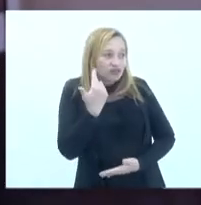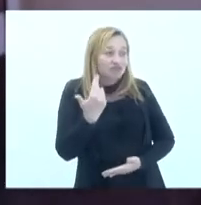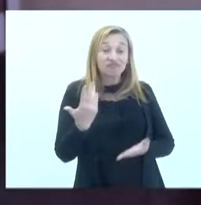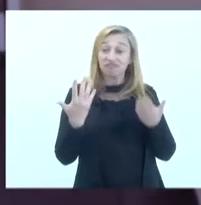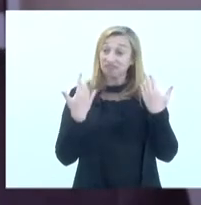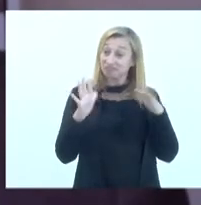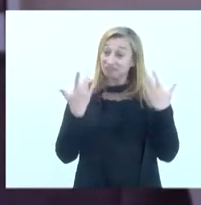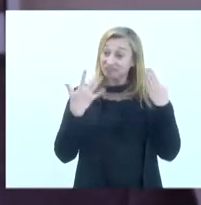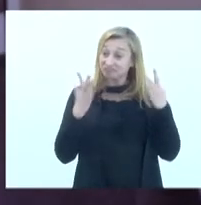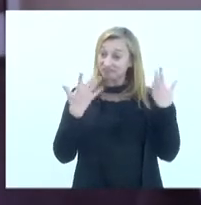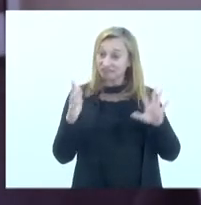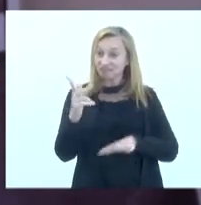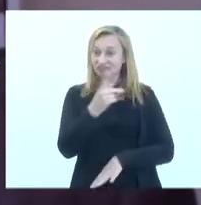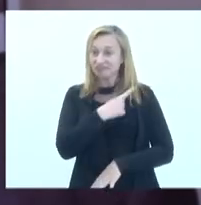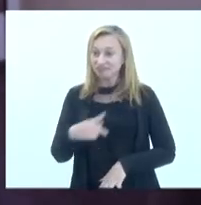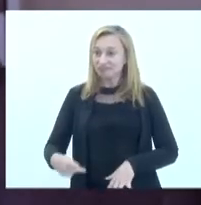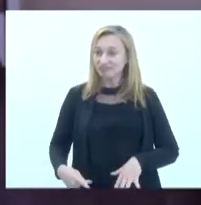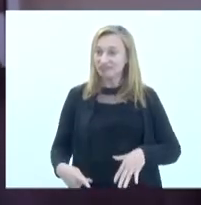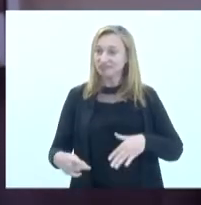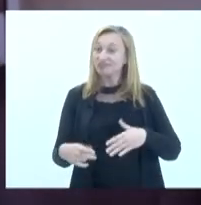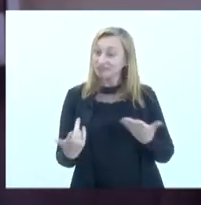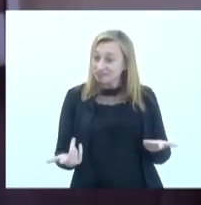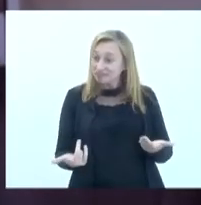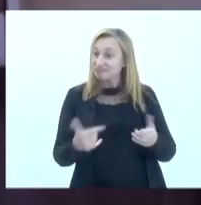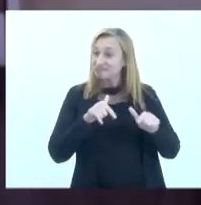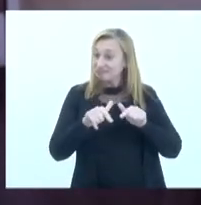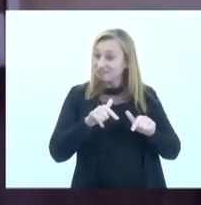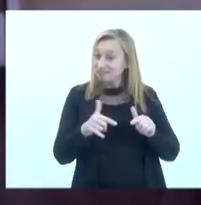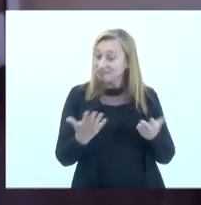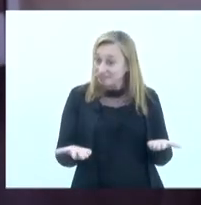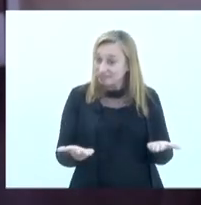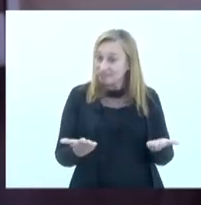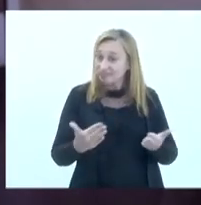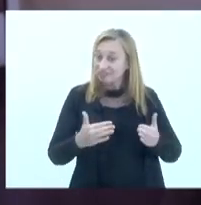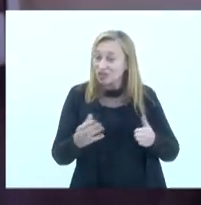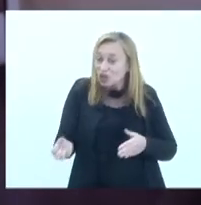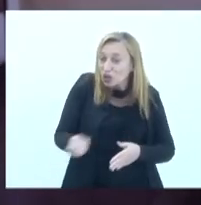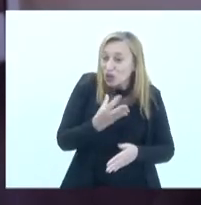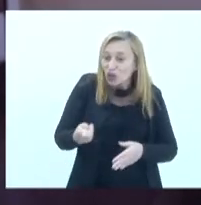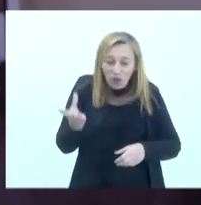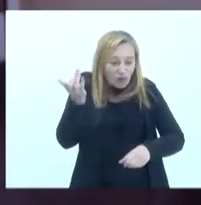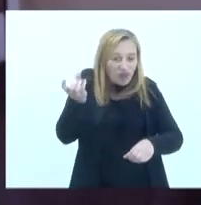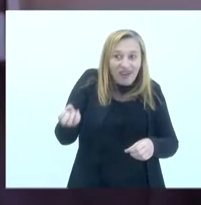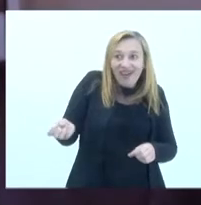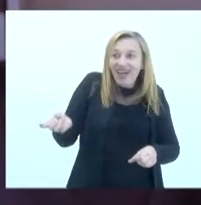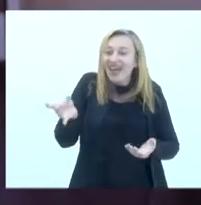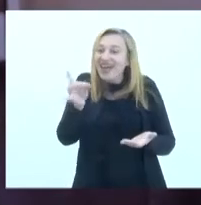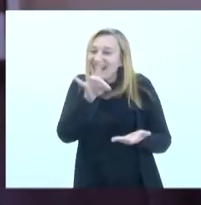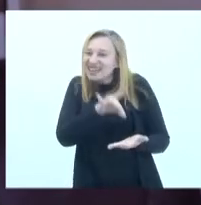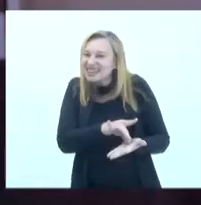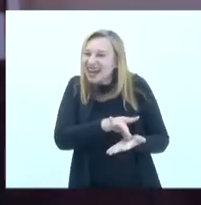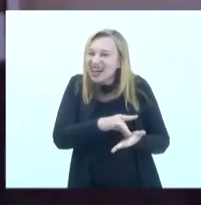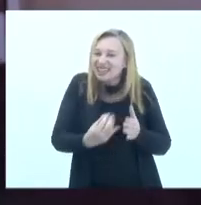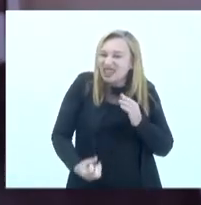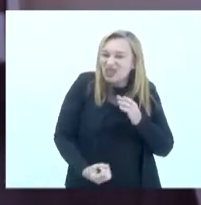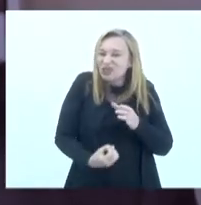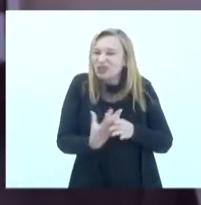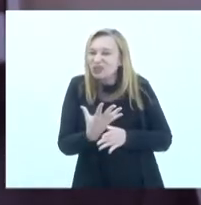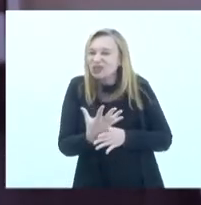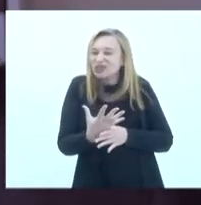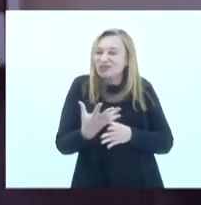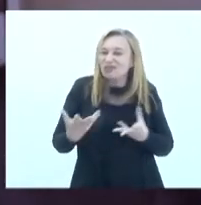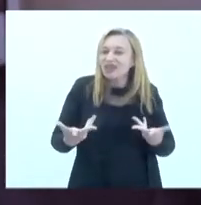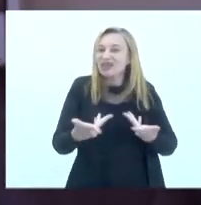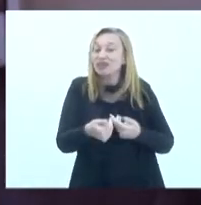papel que o presidente tem tido no enfrentamento dessa nova realidade, na construção de soluções estruturantes para o